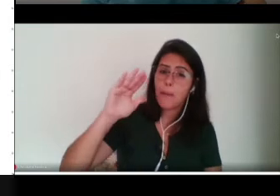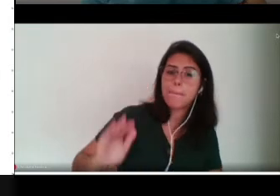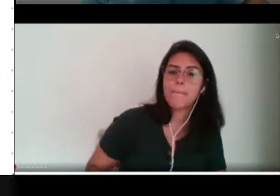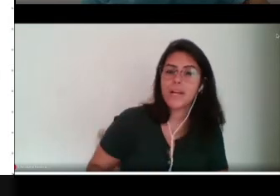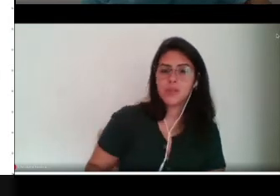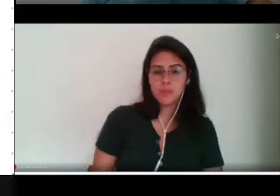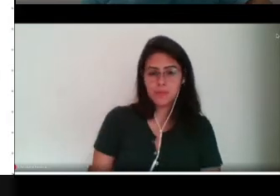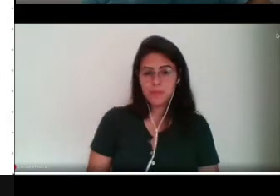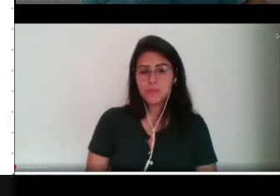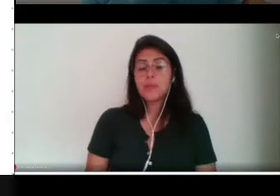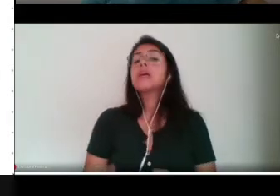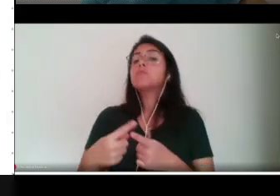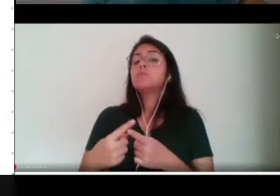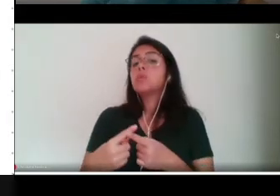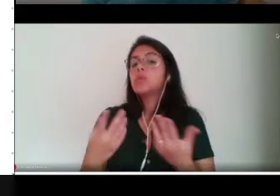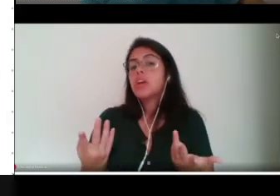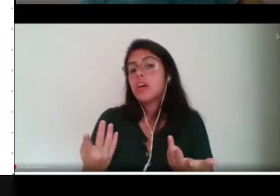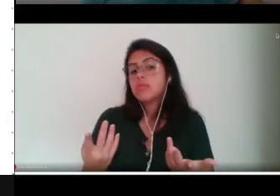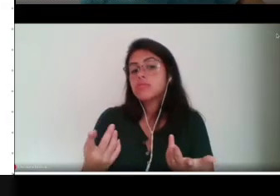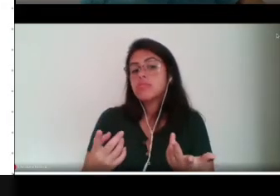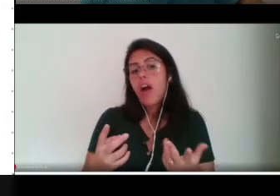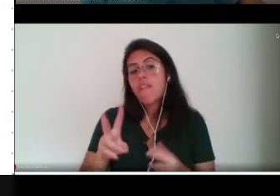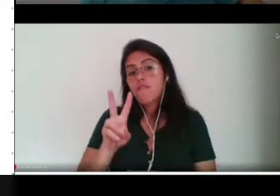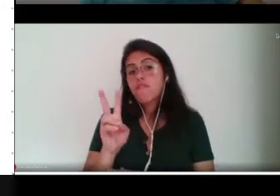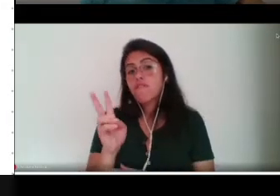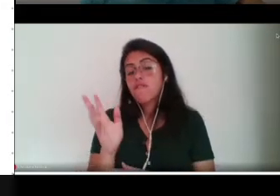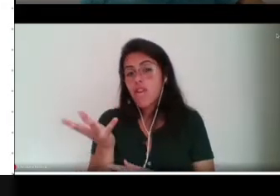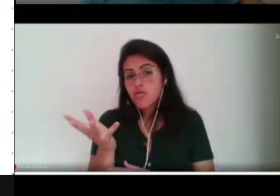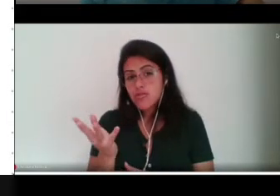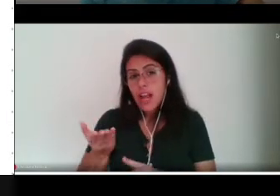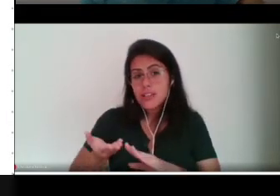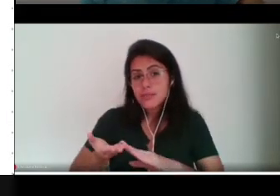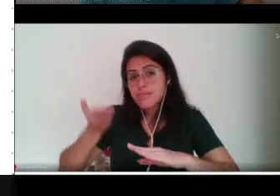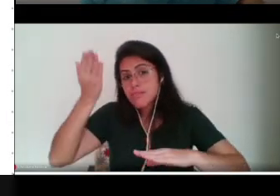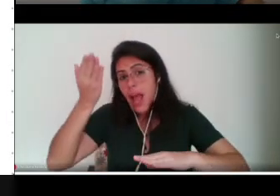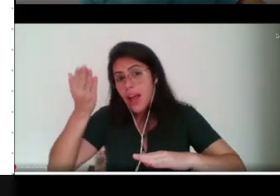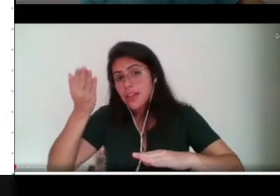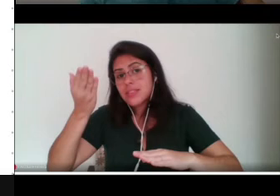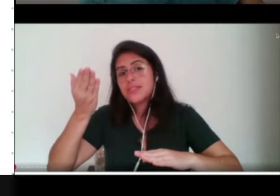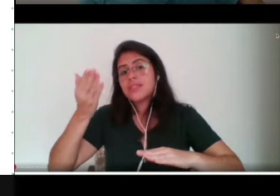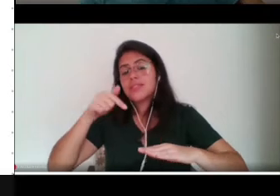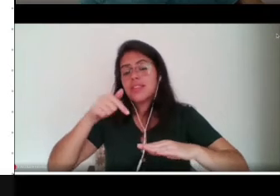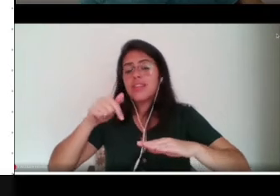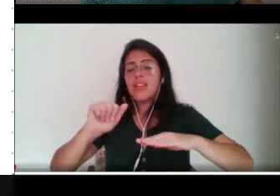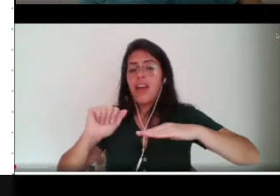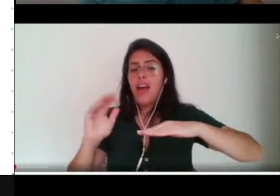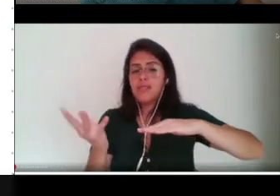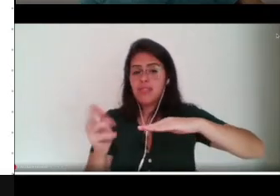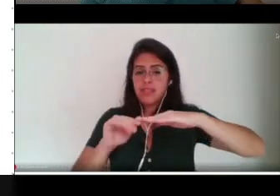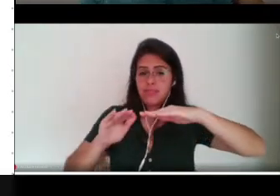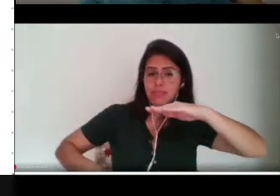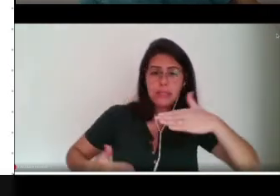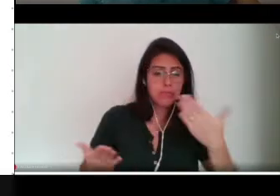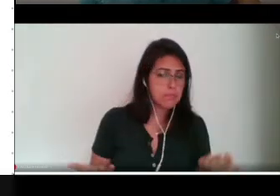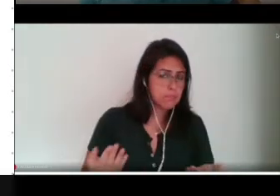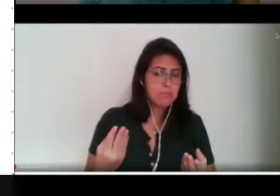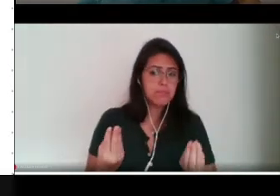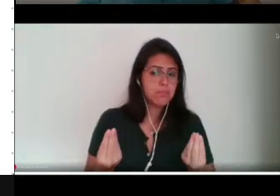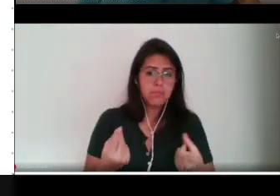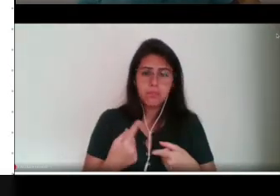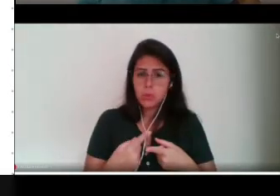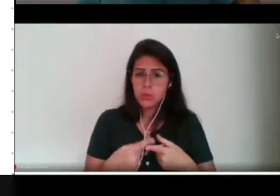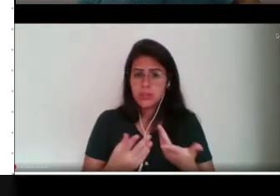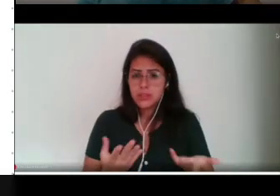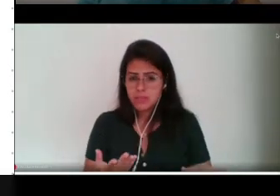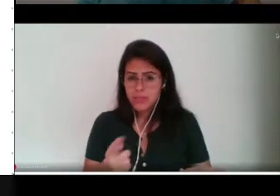Por que que a velocidade é maior que zero ao longo dessa curva que eu marquei de azul aqui? Porque